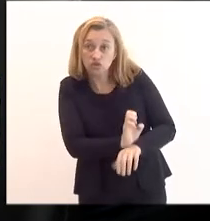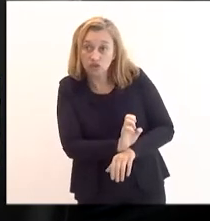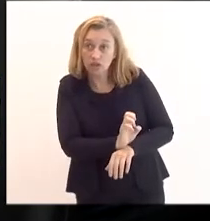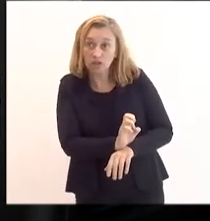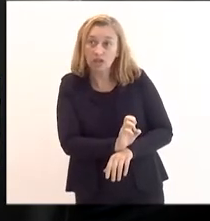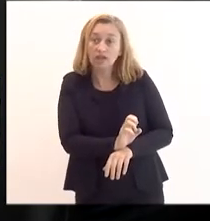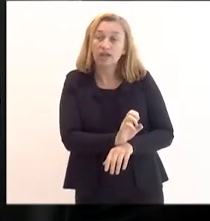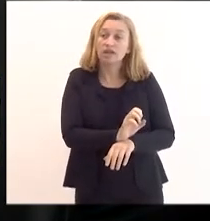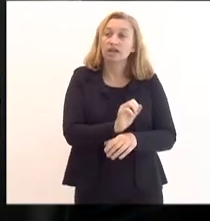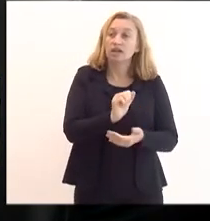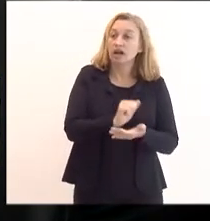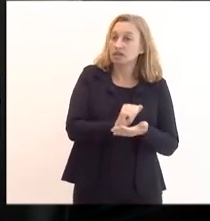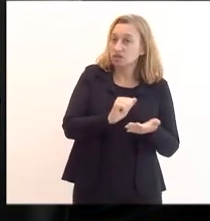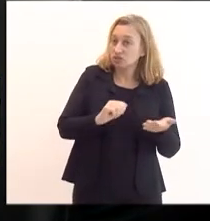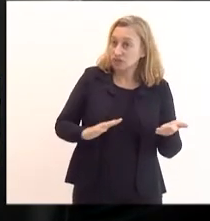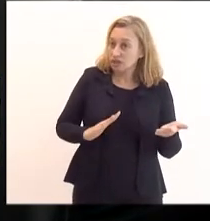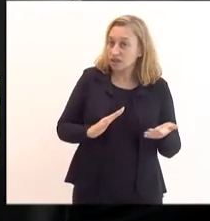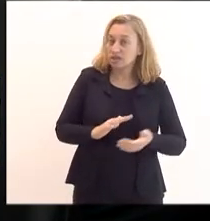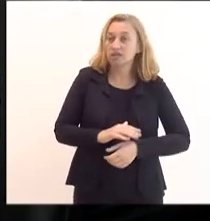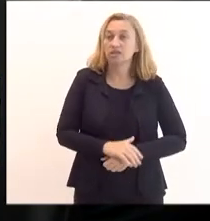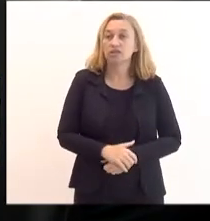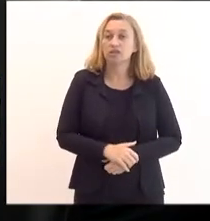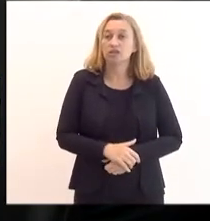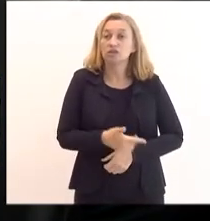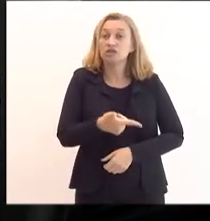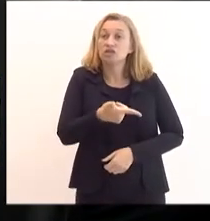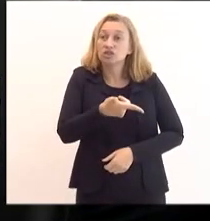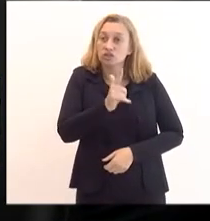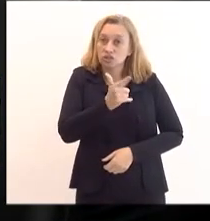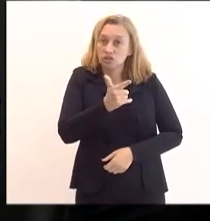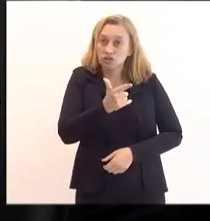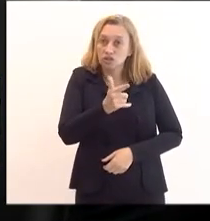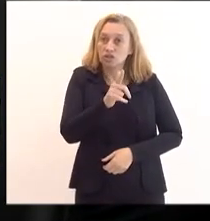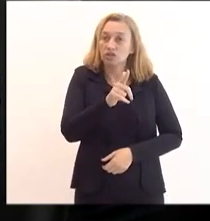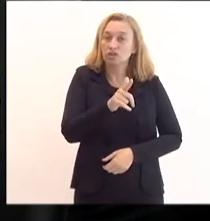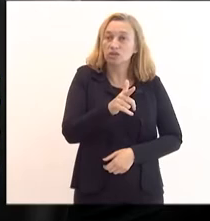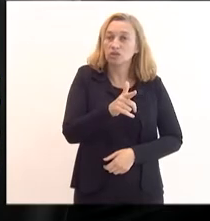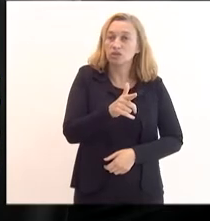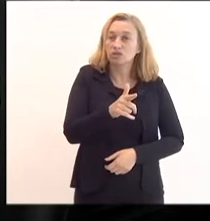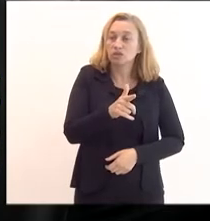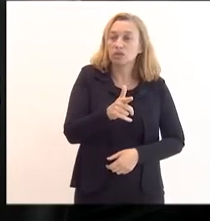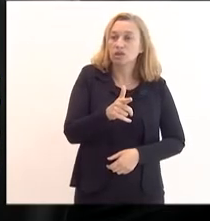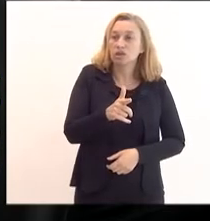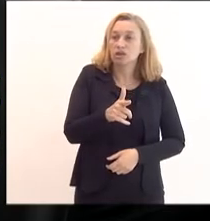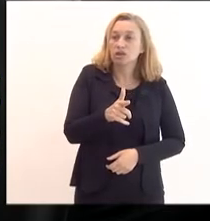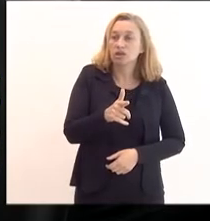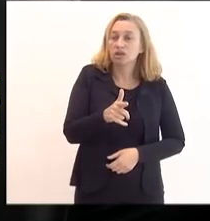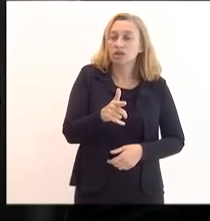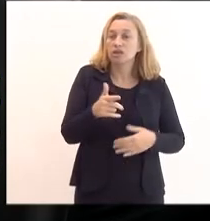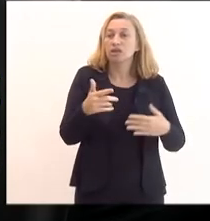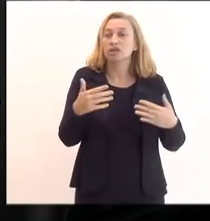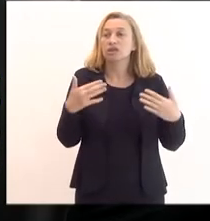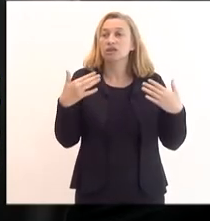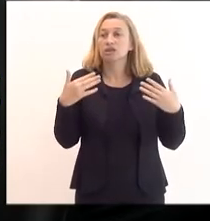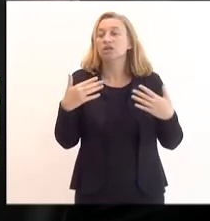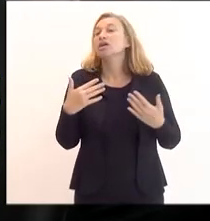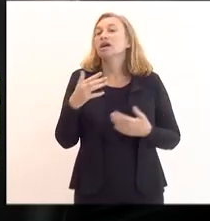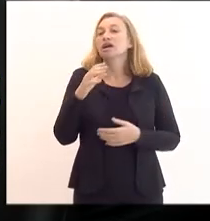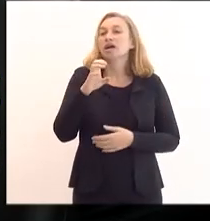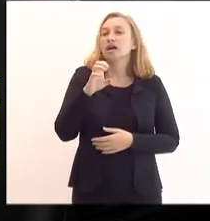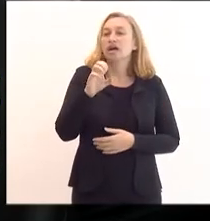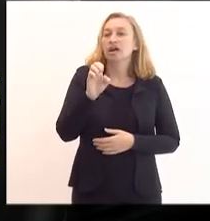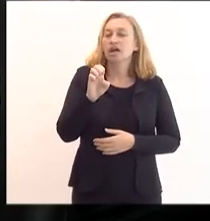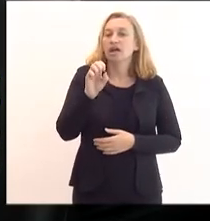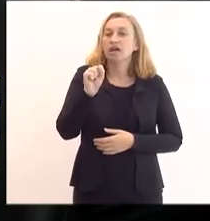a atividade de atirador desportista é uma atividade perigosa. Ele não entra em